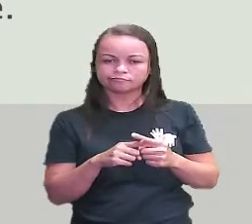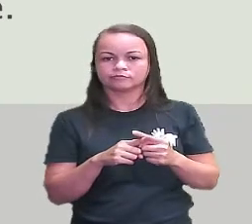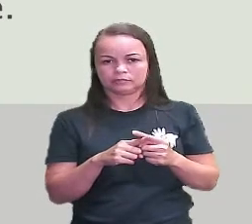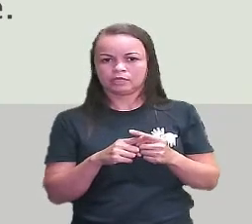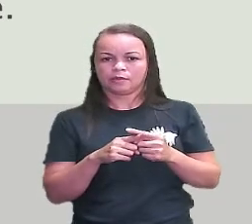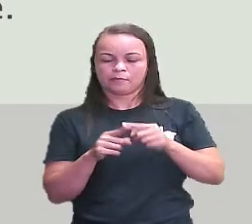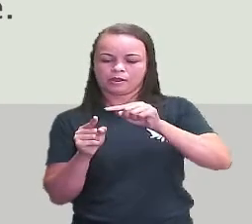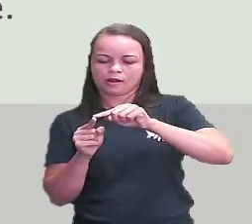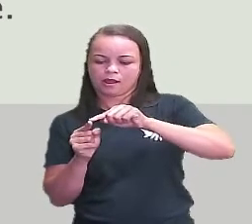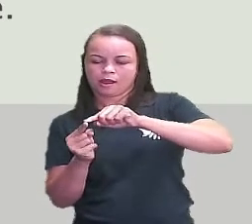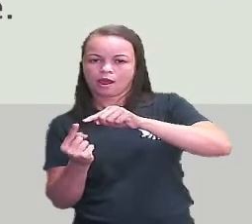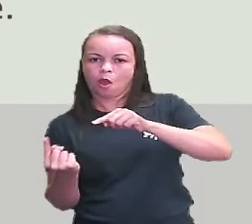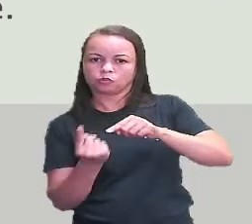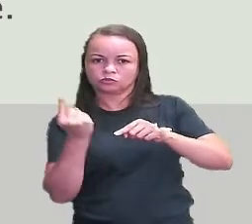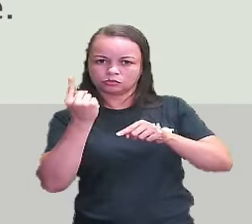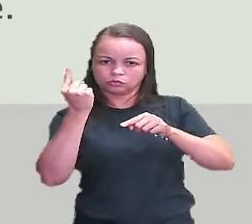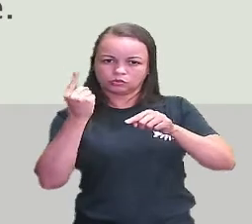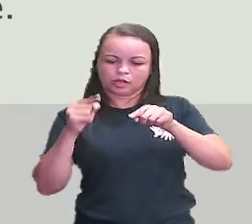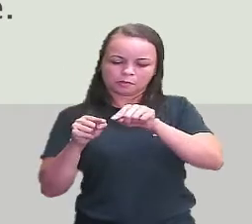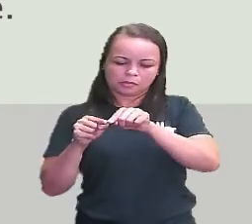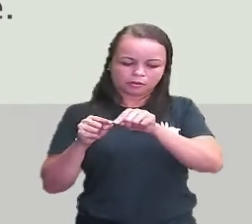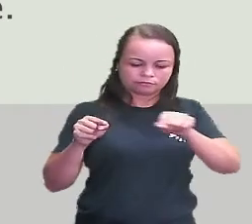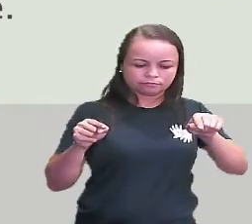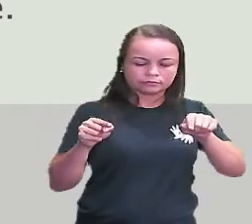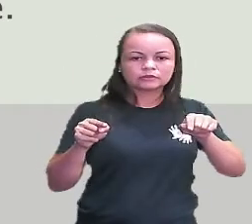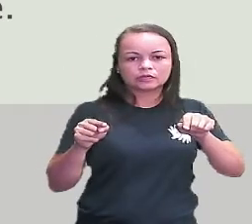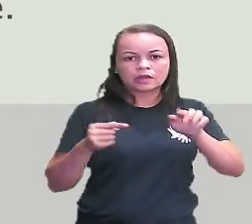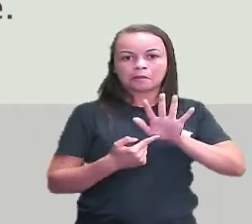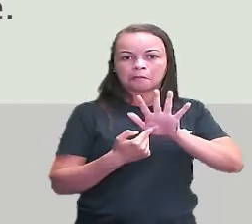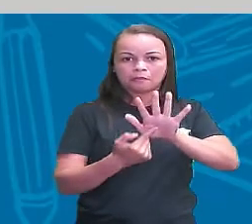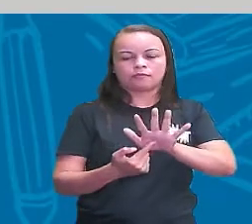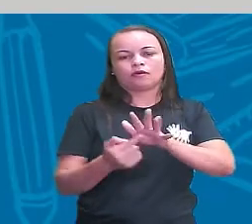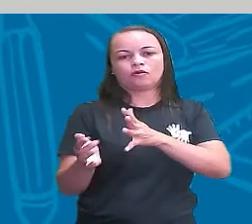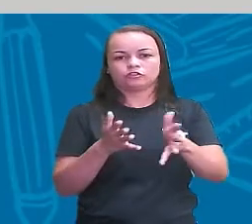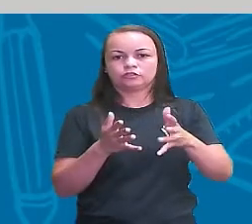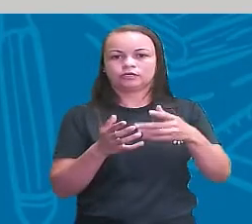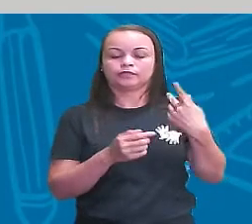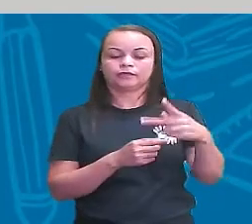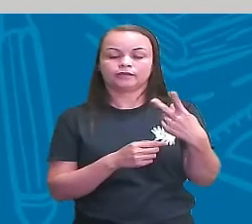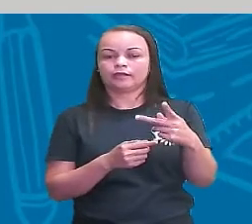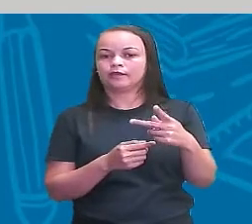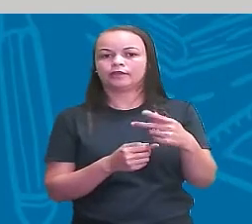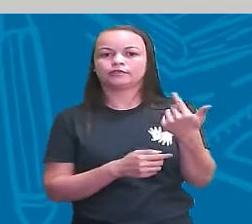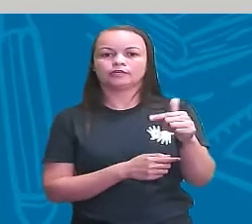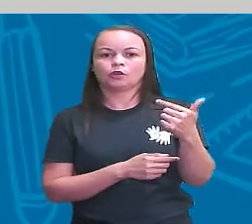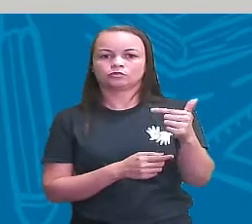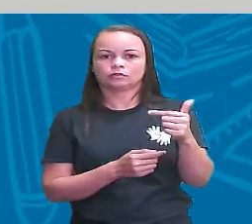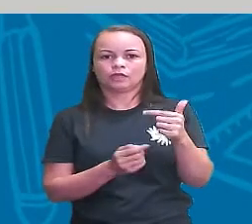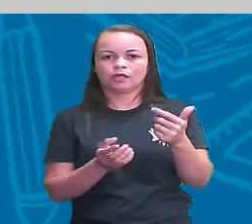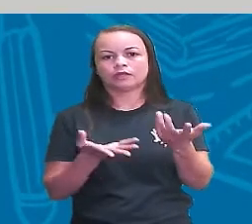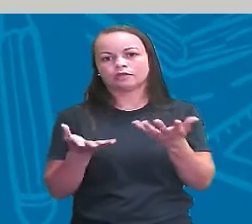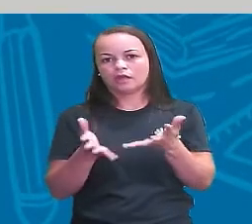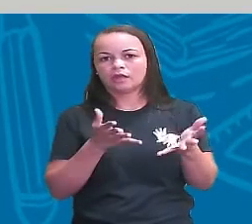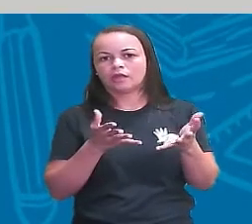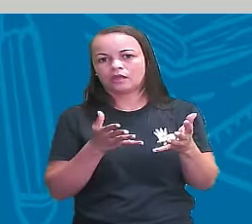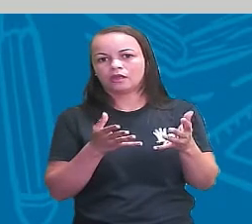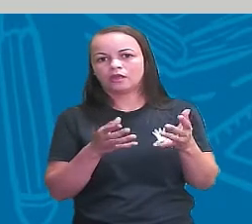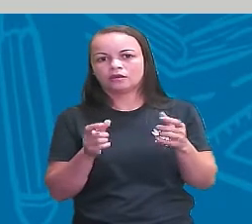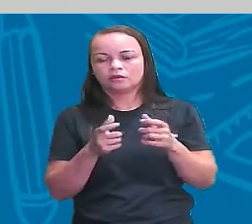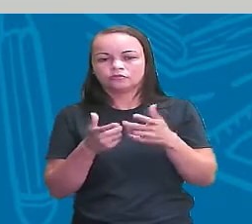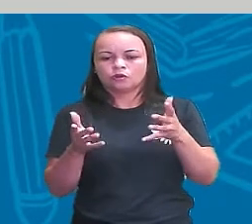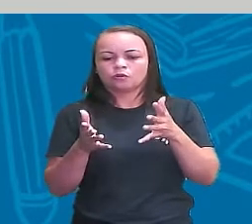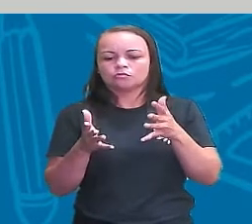pela largura. E note que as figuras planas não possuem volume, tá? Então, eu trouxe aqui